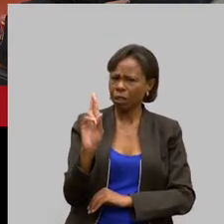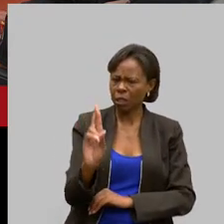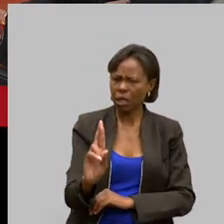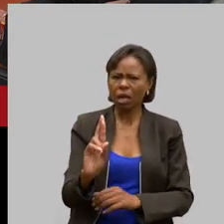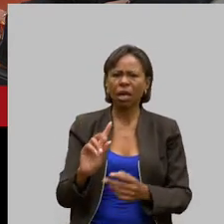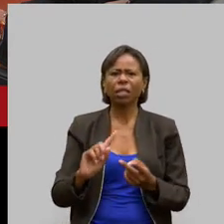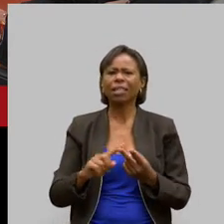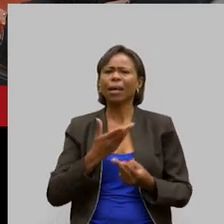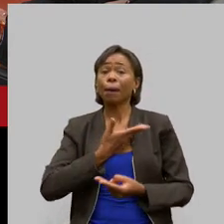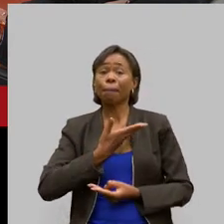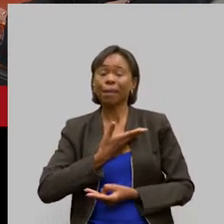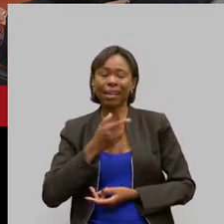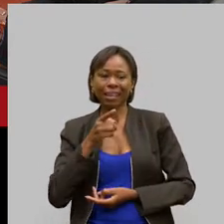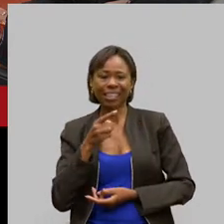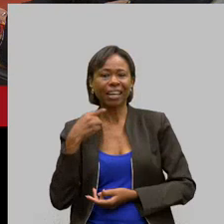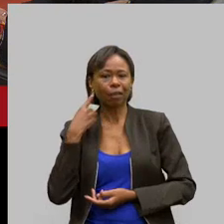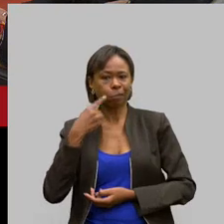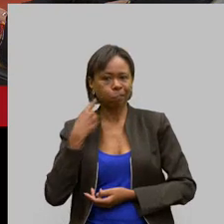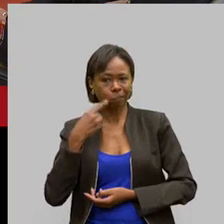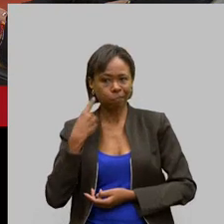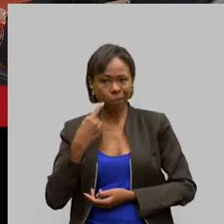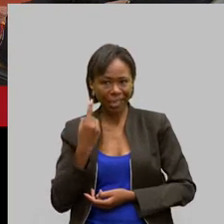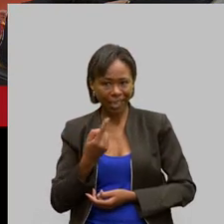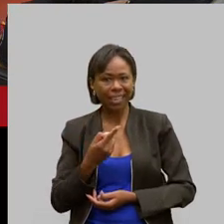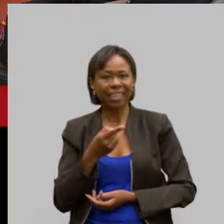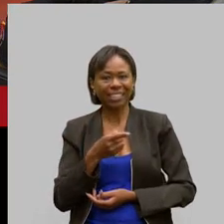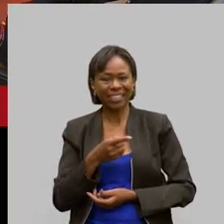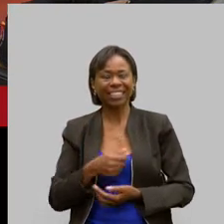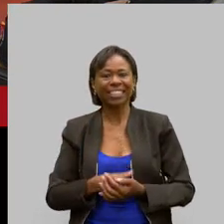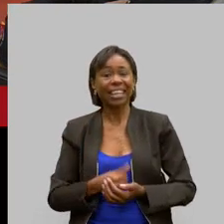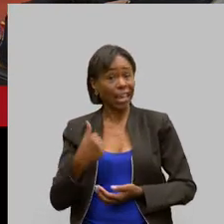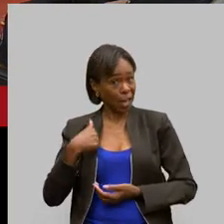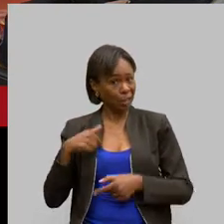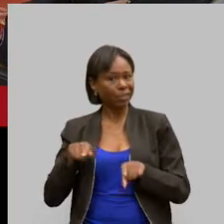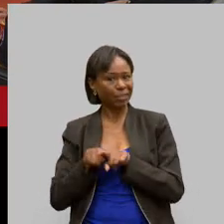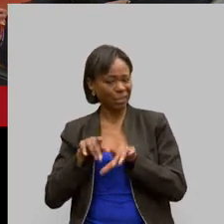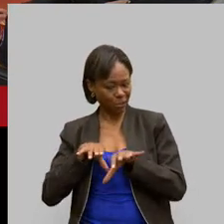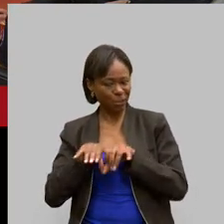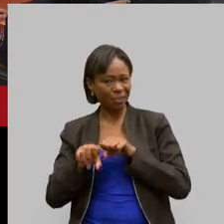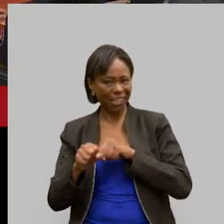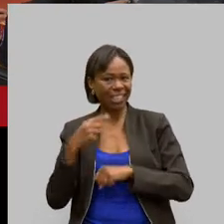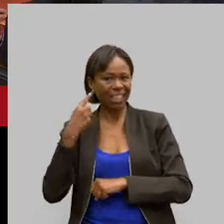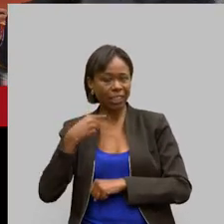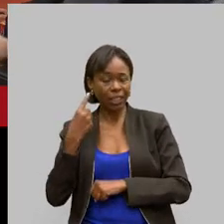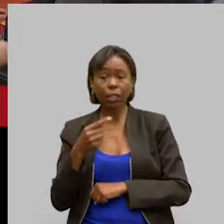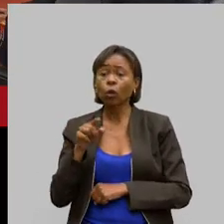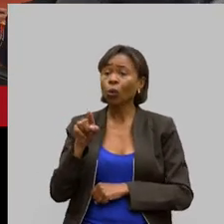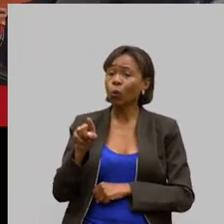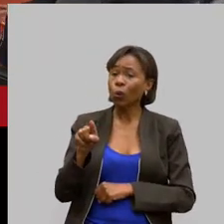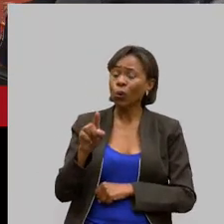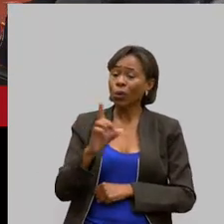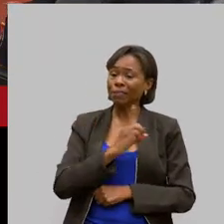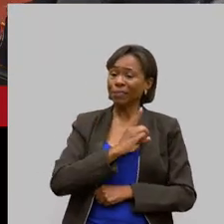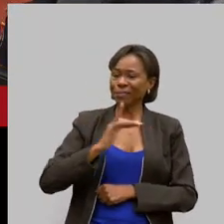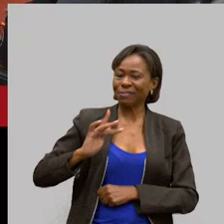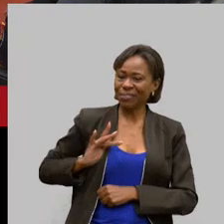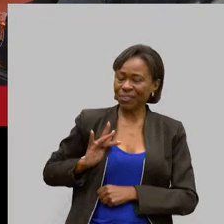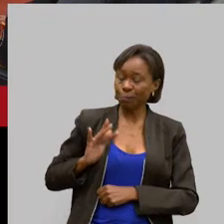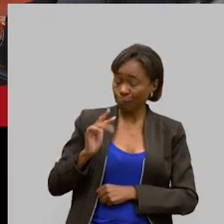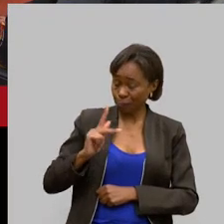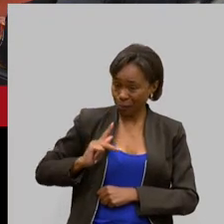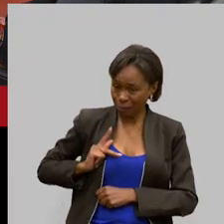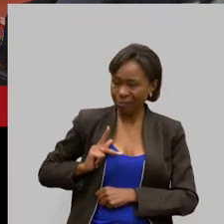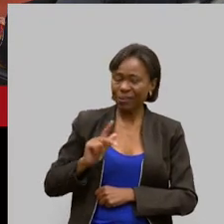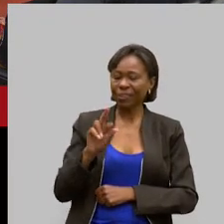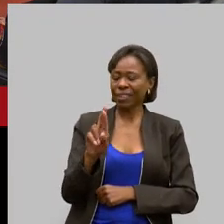colega advogada que eu também tenho informação em Direito o defensor público Dr Renato que